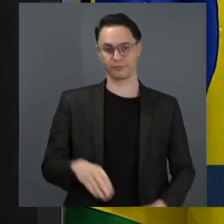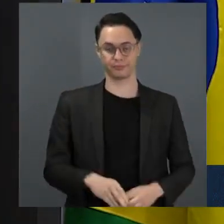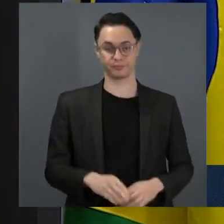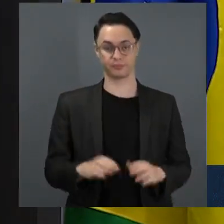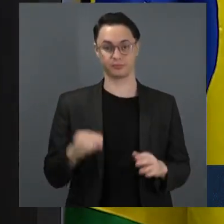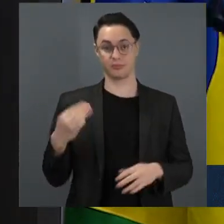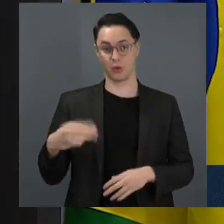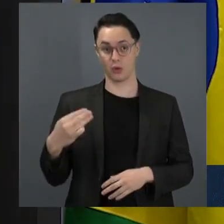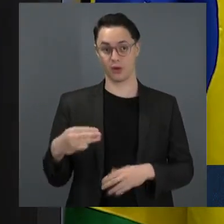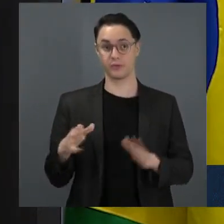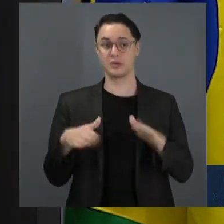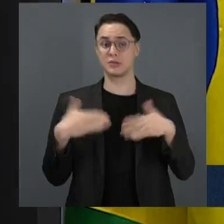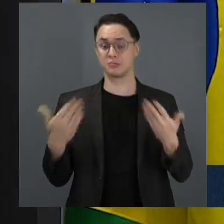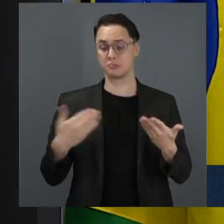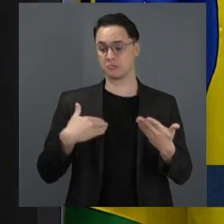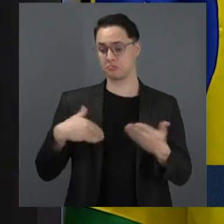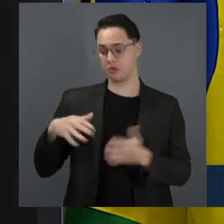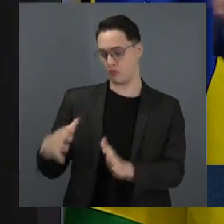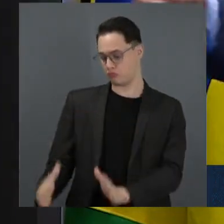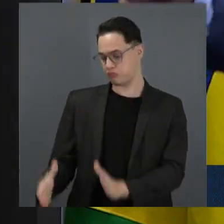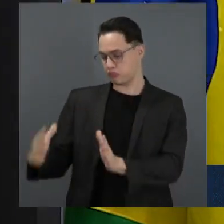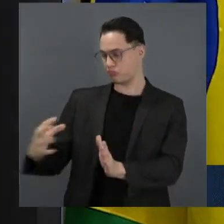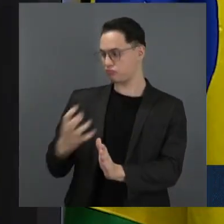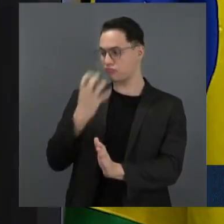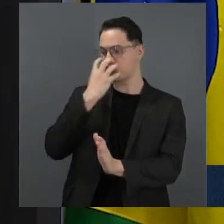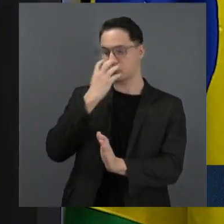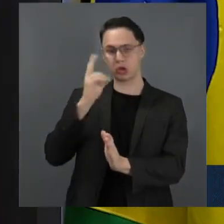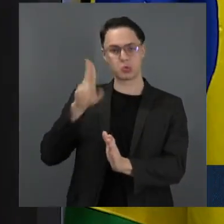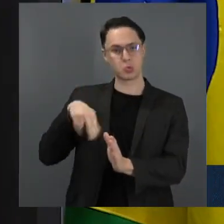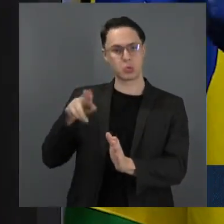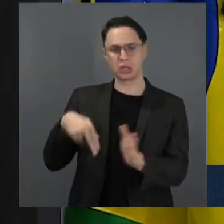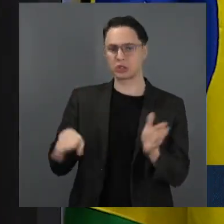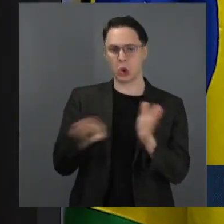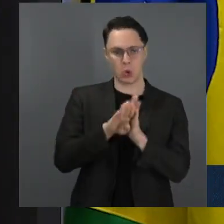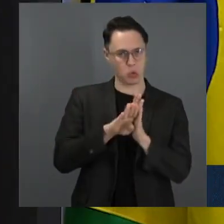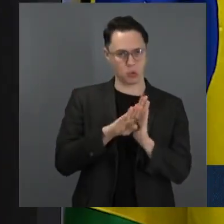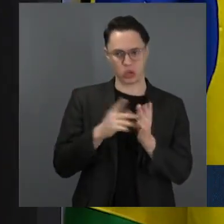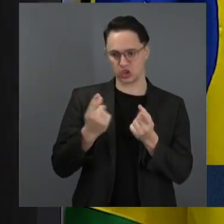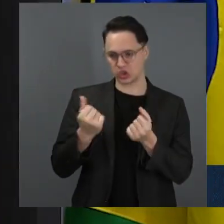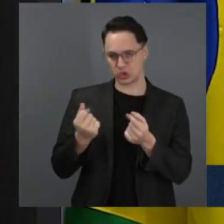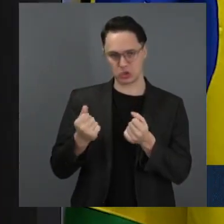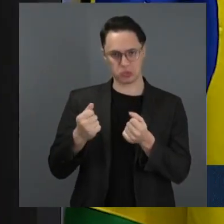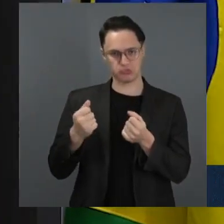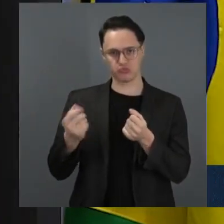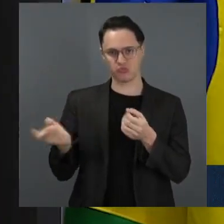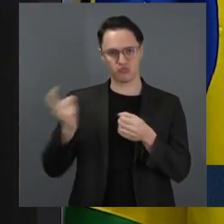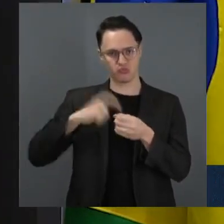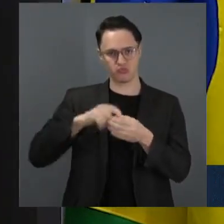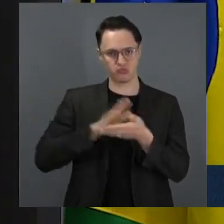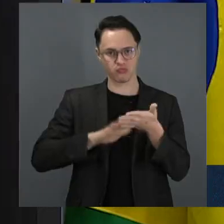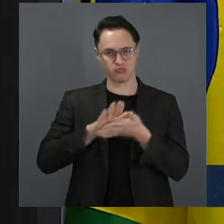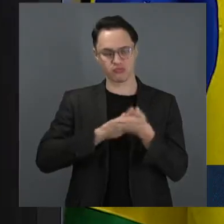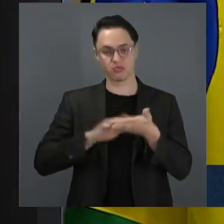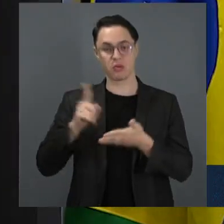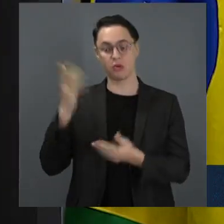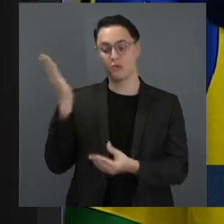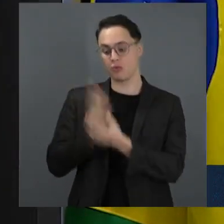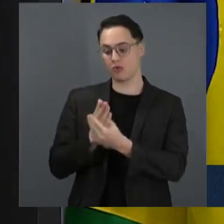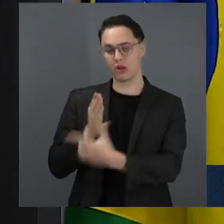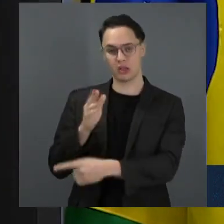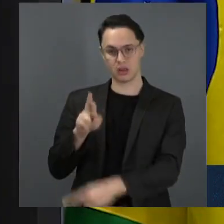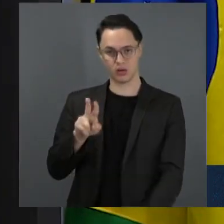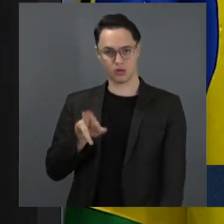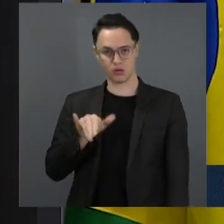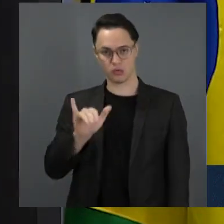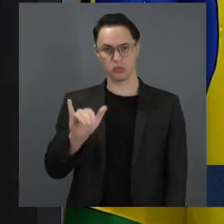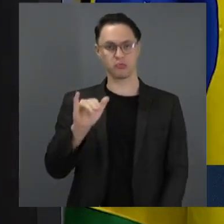Tais respiradores nunca foram entregues, o dinheiro nunca foi devolvido e o processo envolvendo o Rui Costa, para variar, está parado